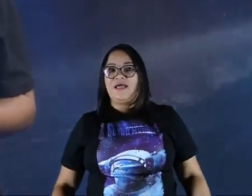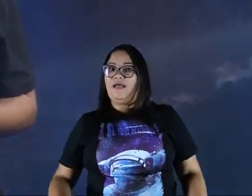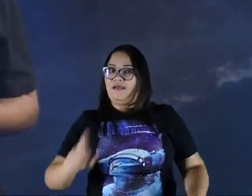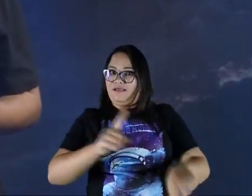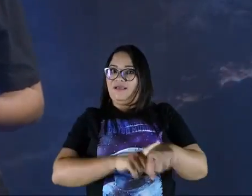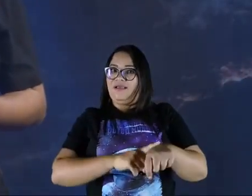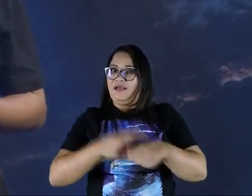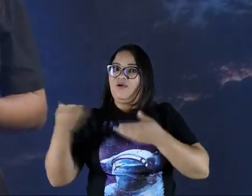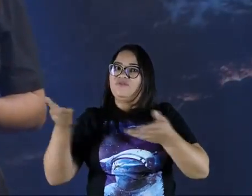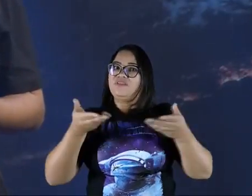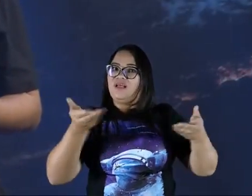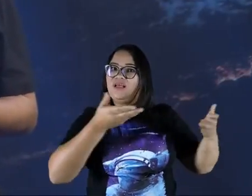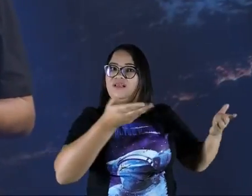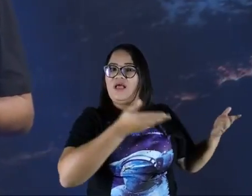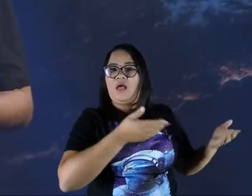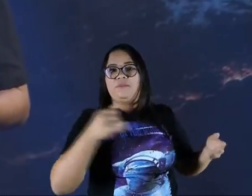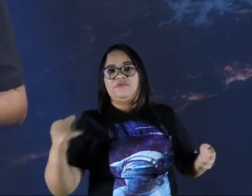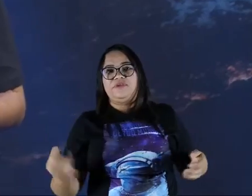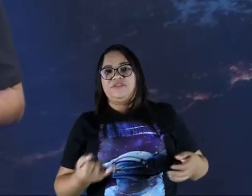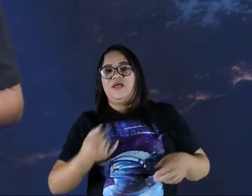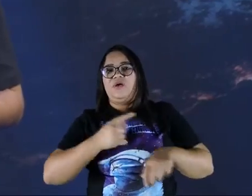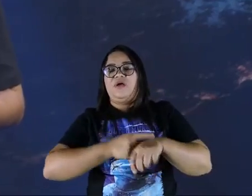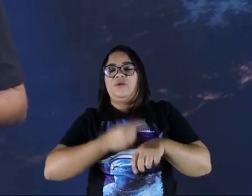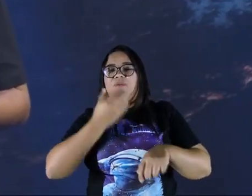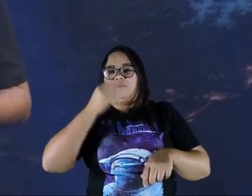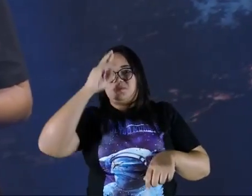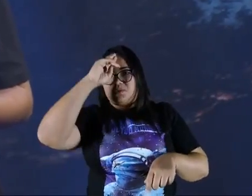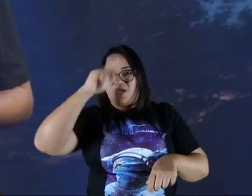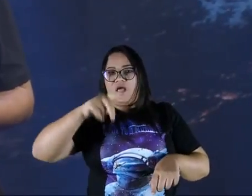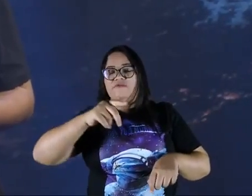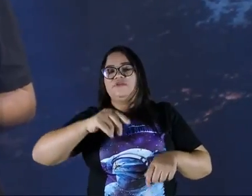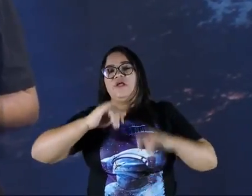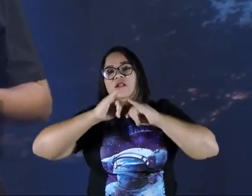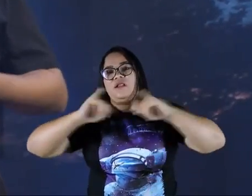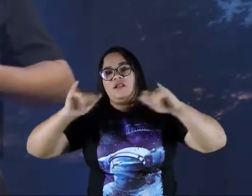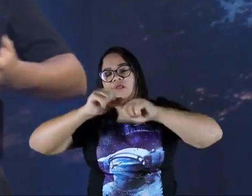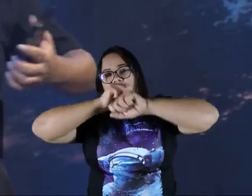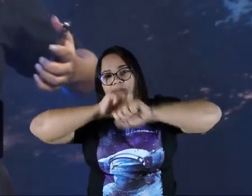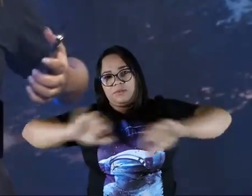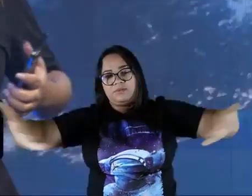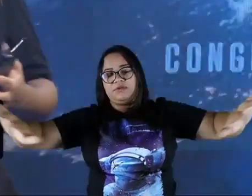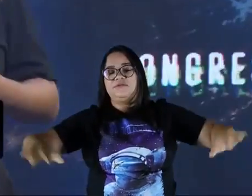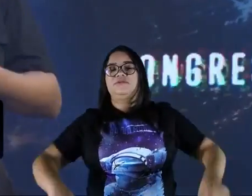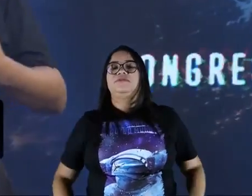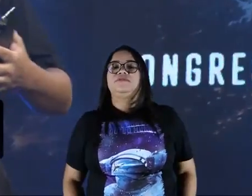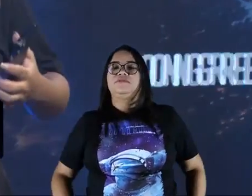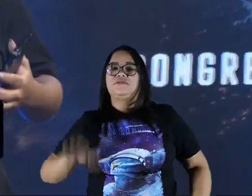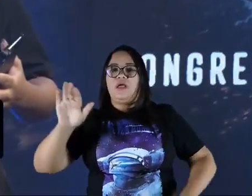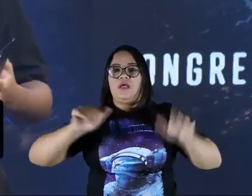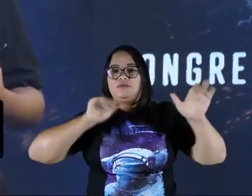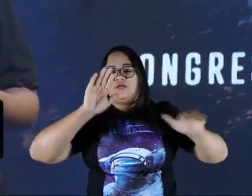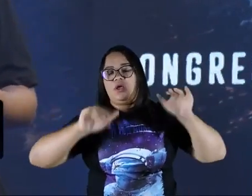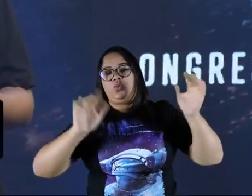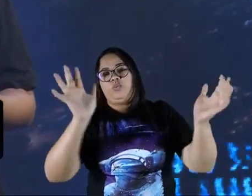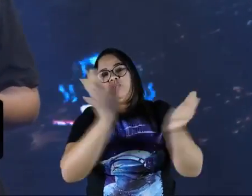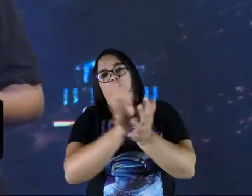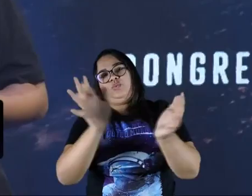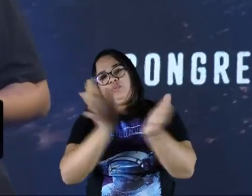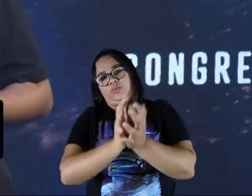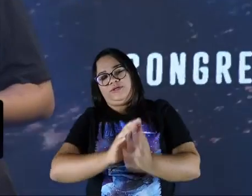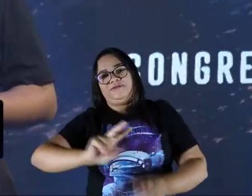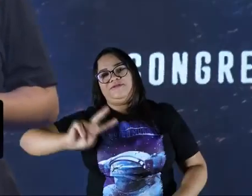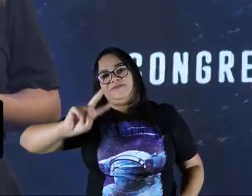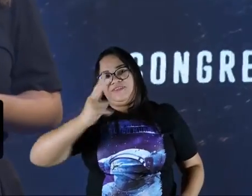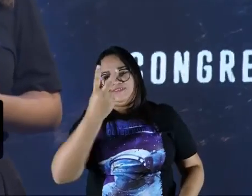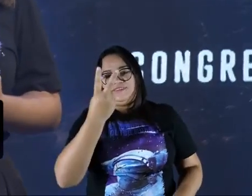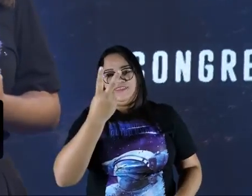dá tempo de convidar, tá? Aproveita o horário do almoço, manda o link para os amigos, manda nos grupos, fala com a sua galera, reúne o seu polo. E 14